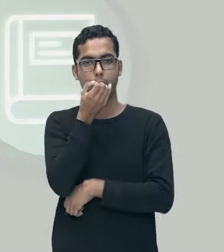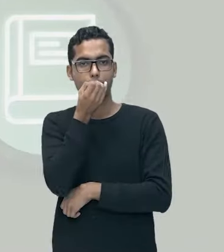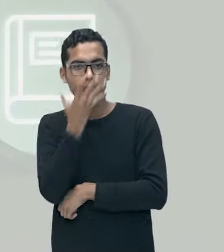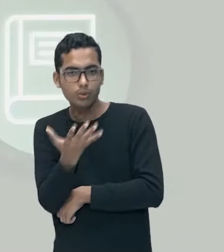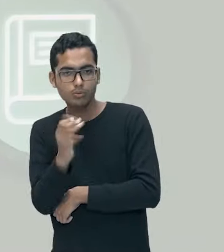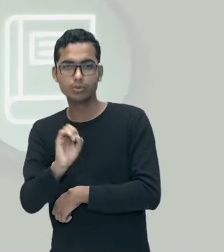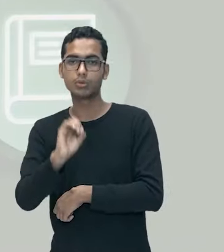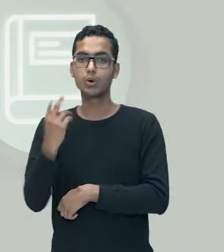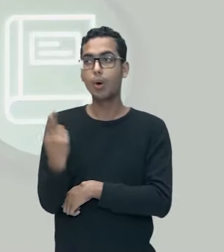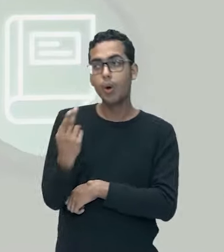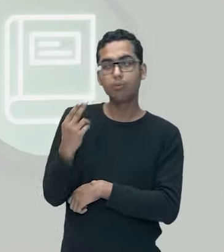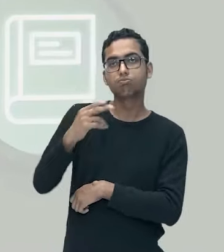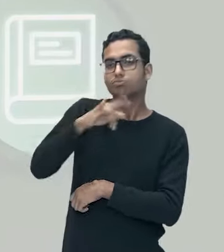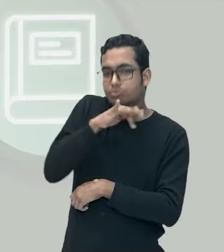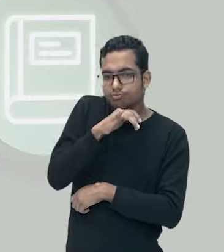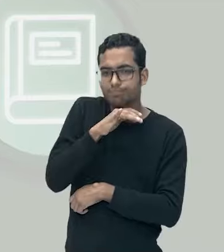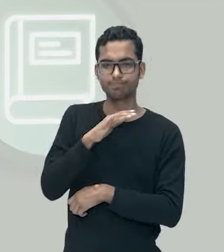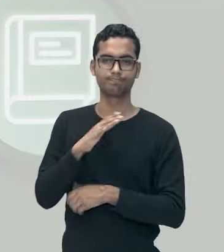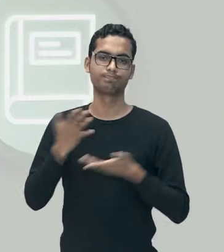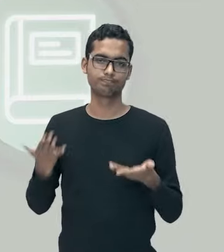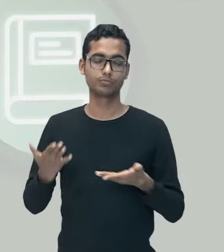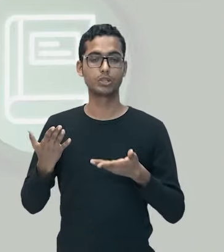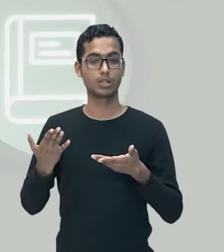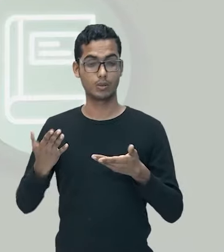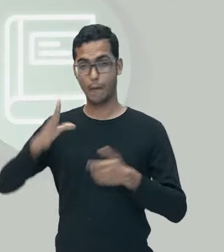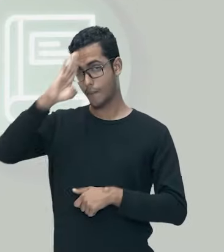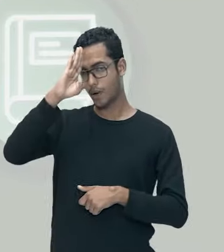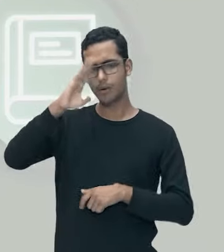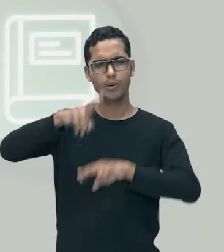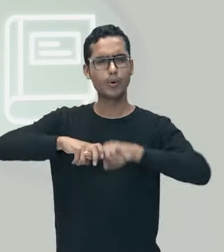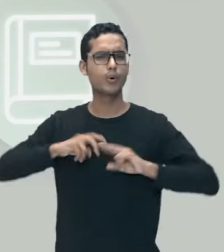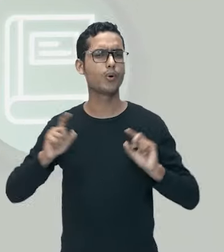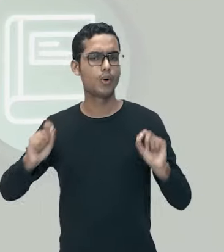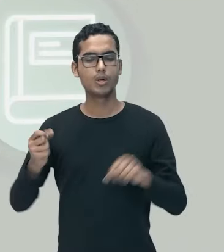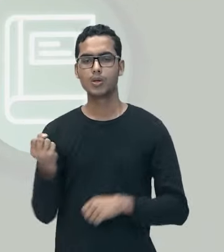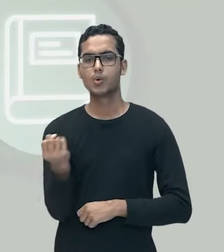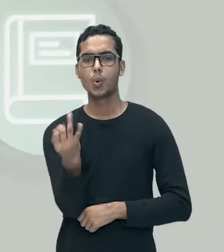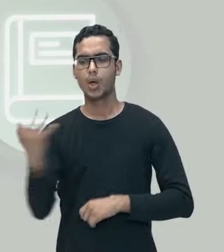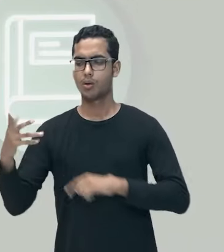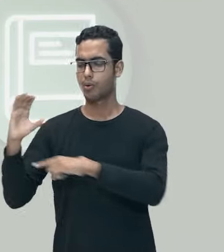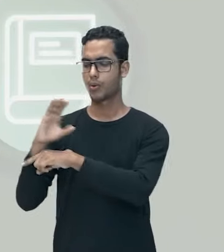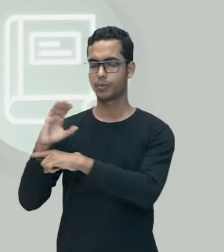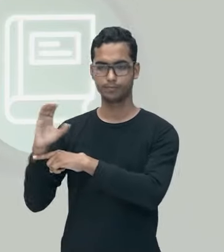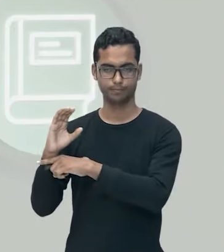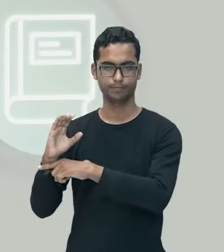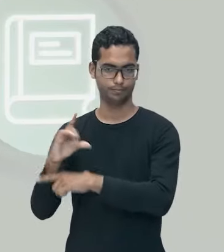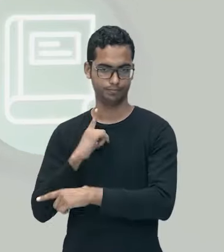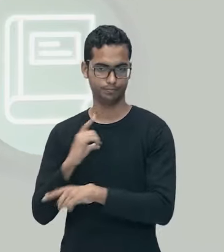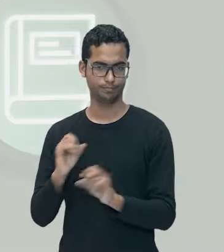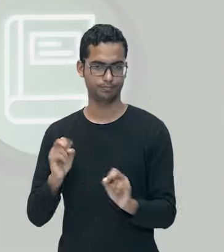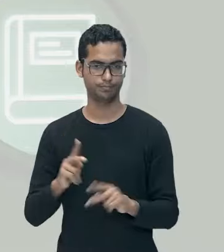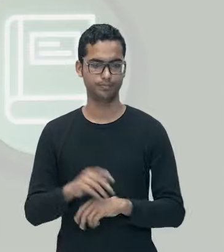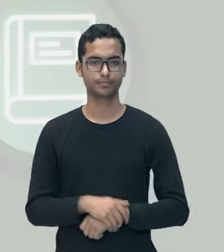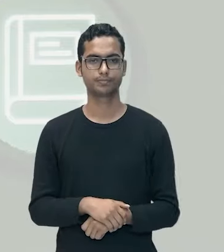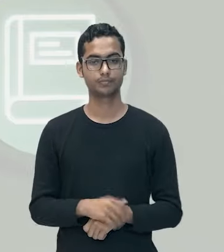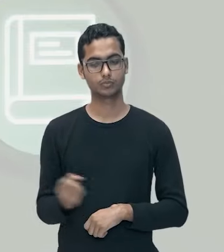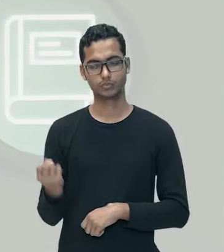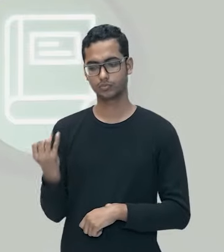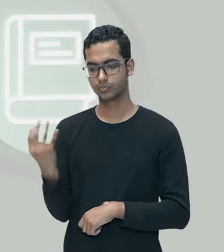ou não tão boa assim e isso se deve principalmente por conta da quantidade de carbonos ali presentes quanto maior o